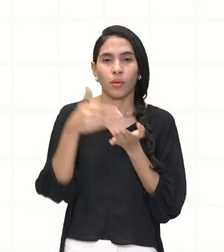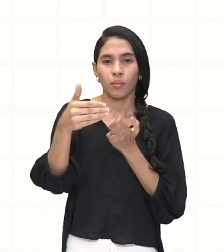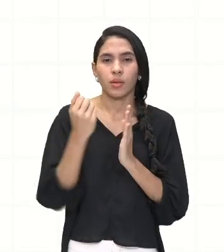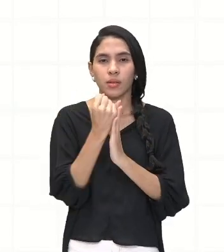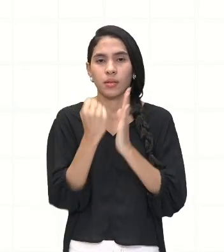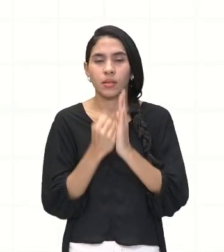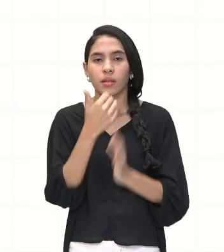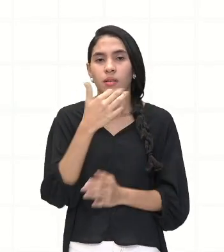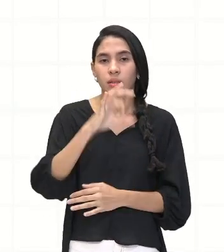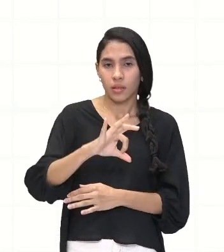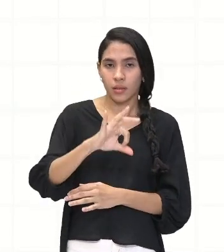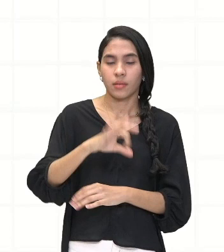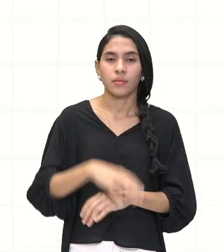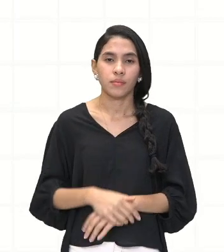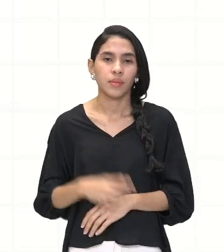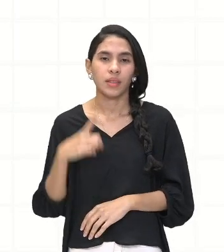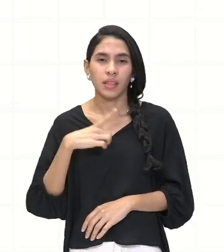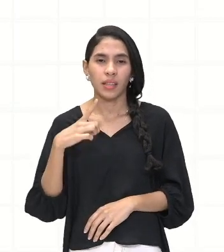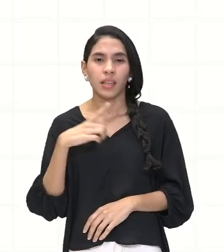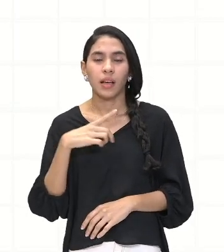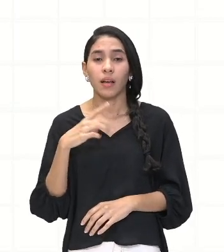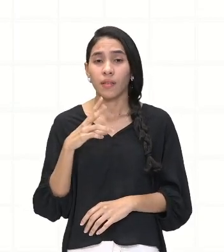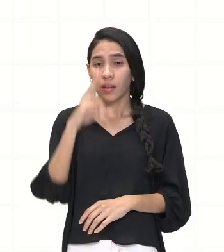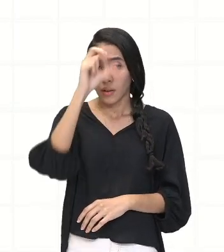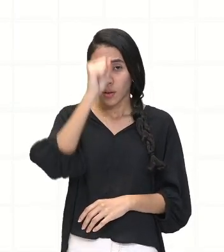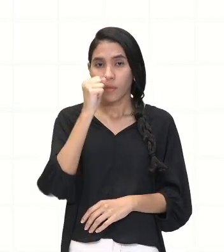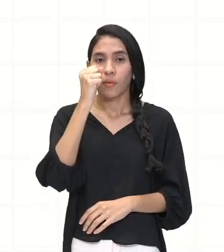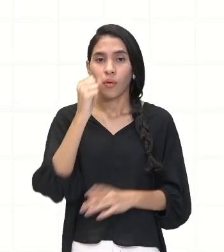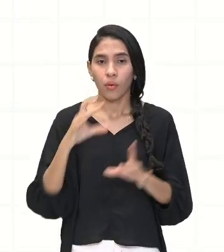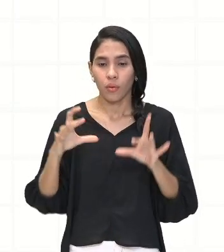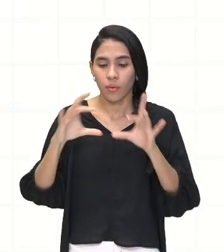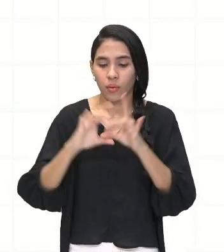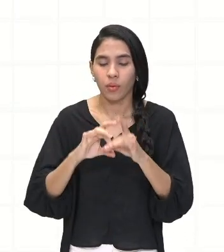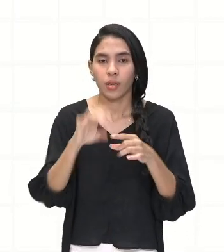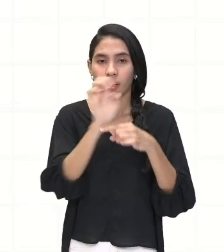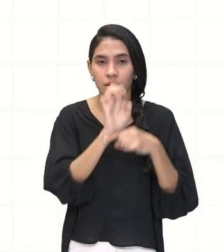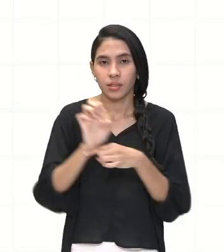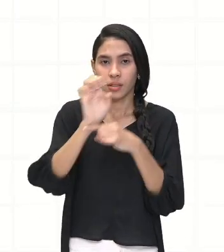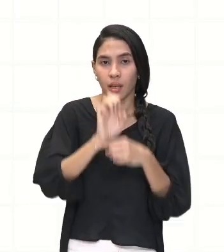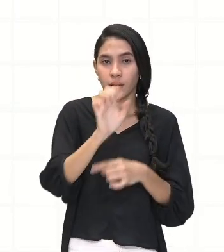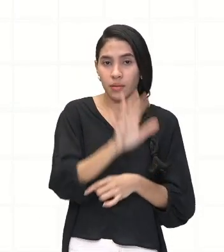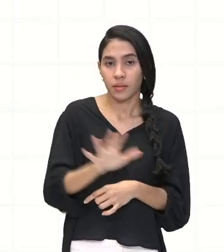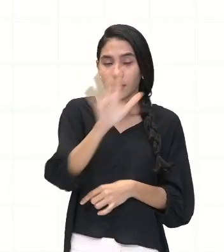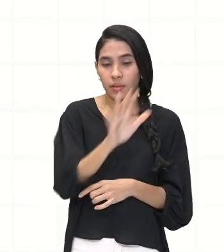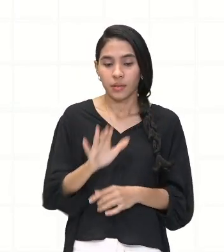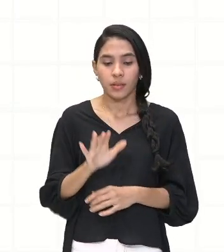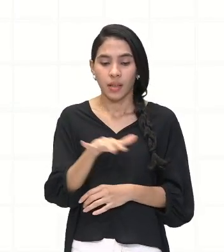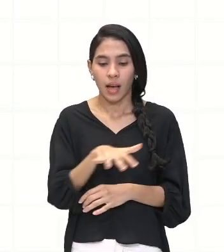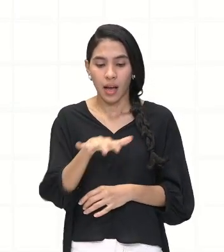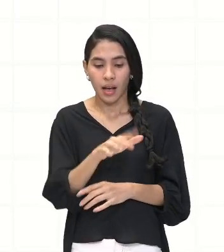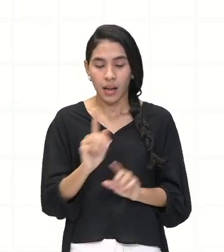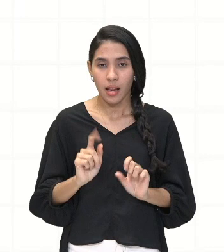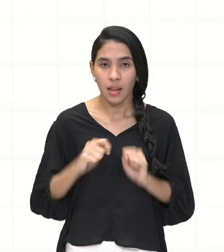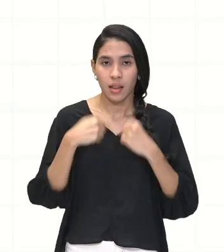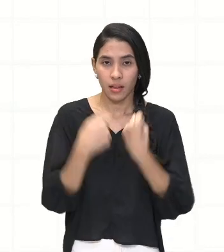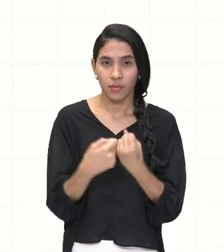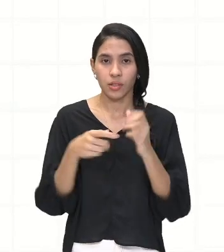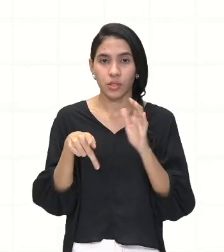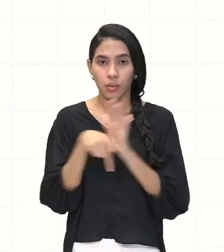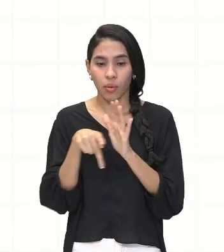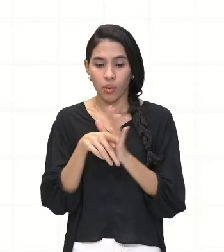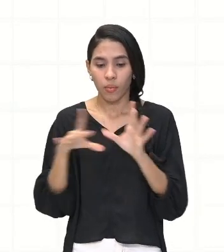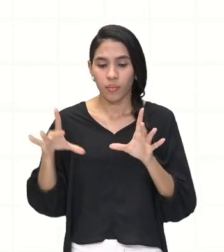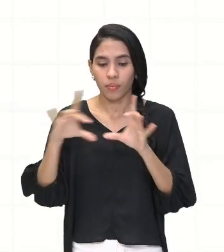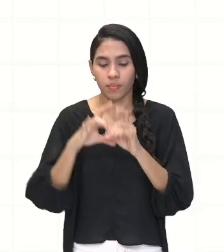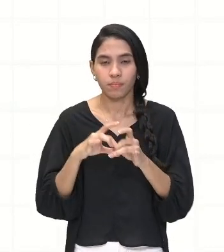século XIX, houve o fortalecimento dos ideais nacionalistas na região que defendiam a unificação do